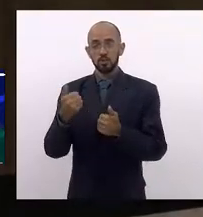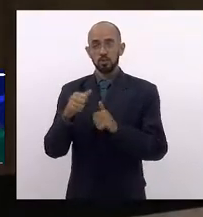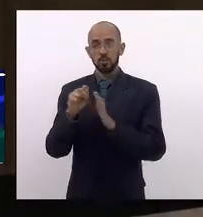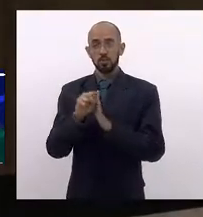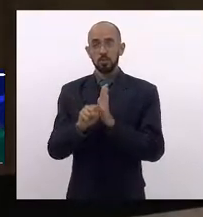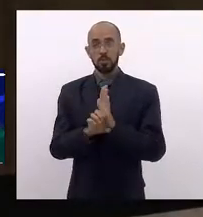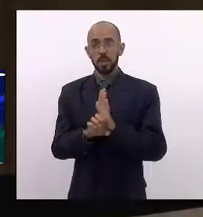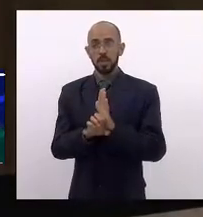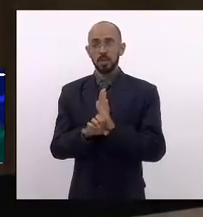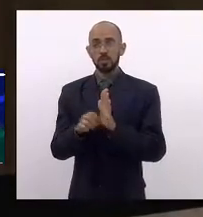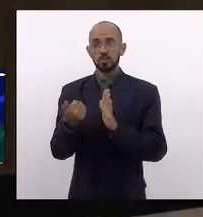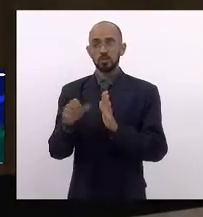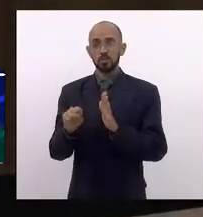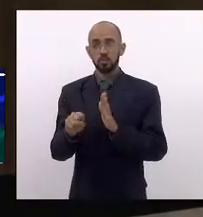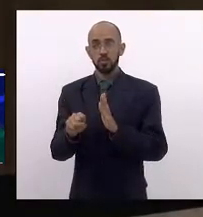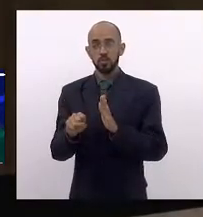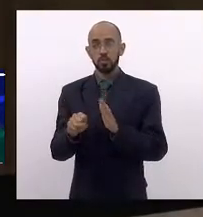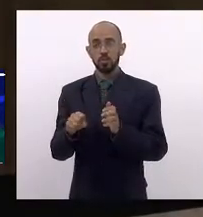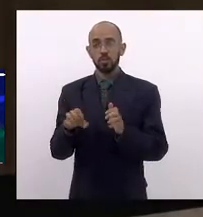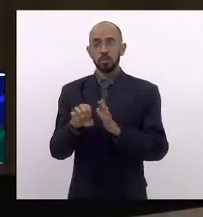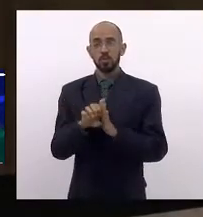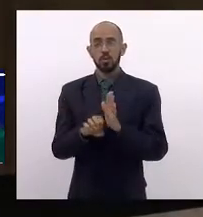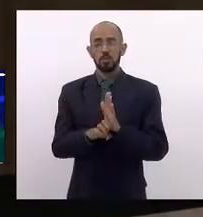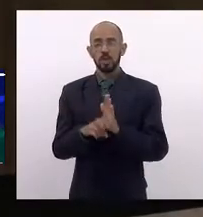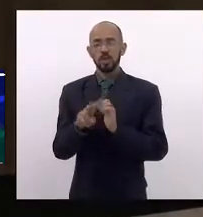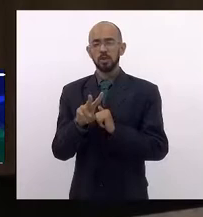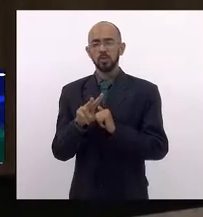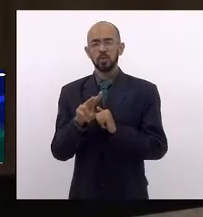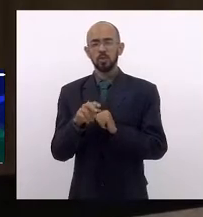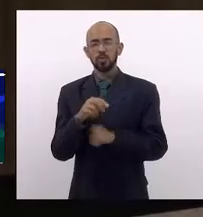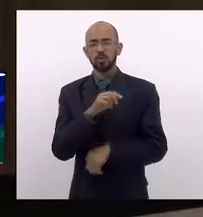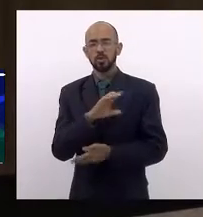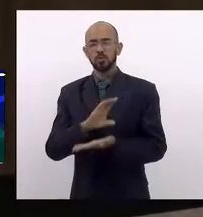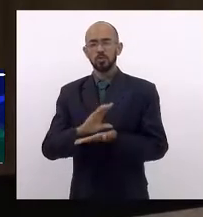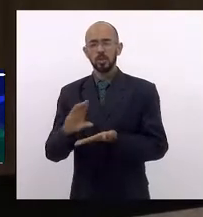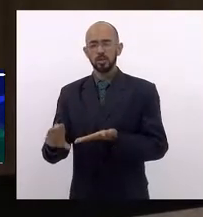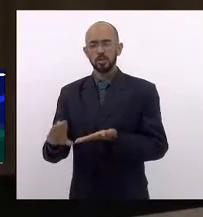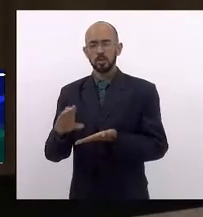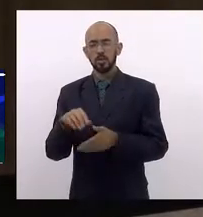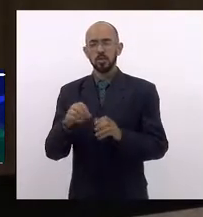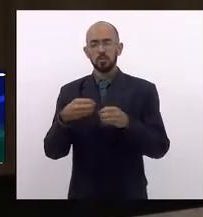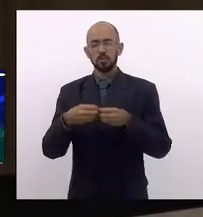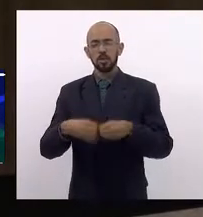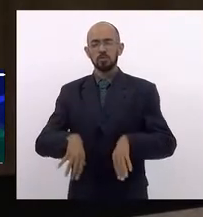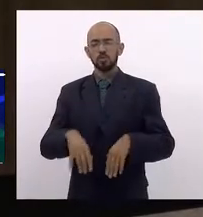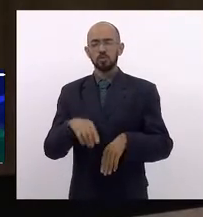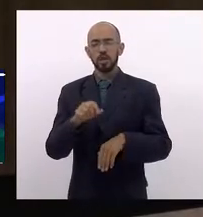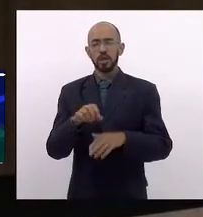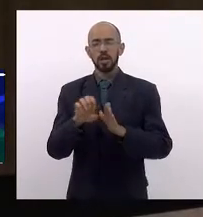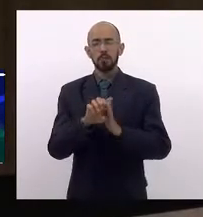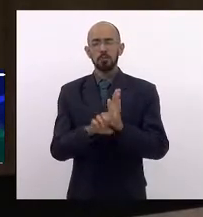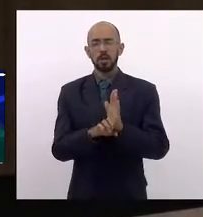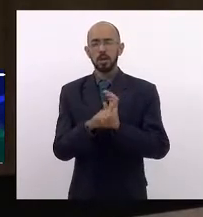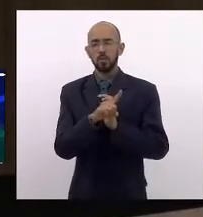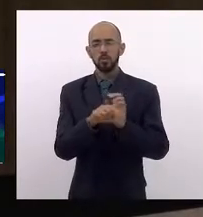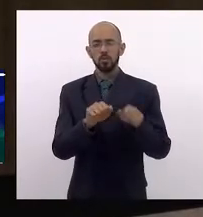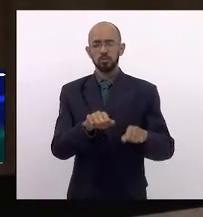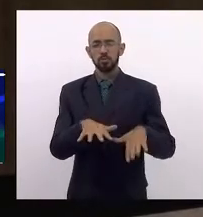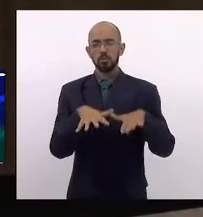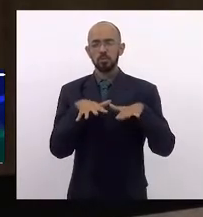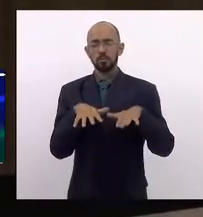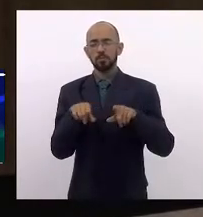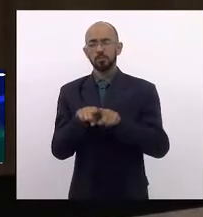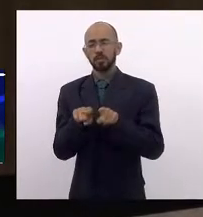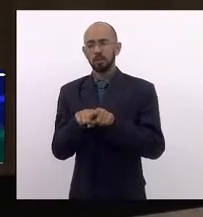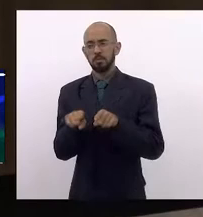plenário agora vá com subemenda à emenda dois da comissão de tributação prejudicadas as emendas um de plenário e um da comissão de